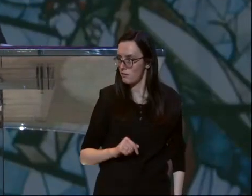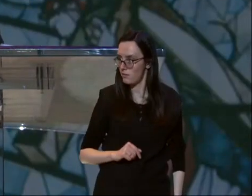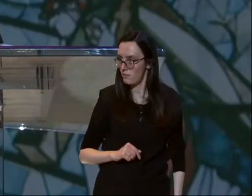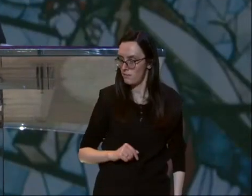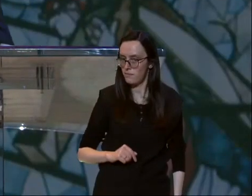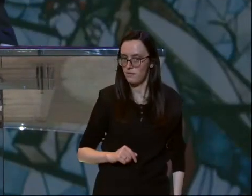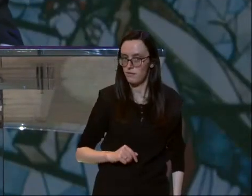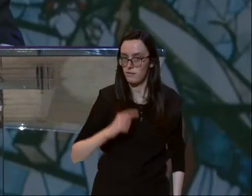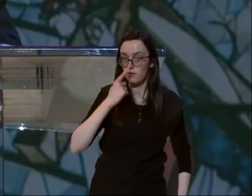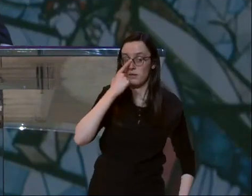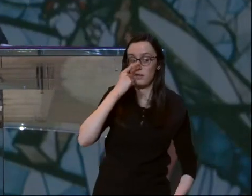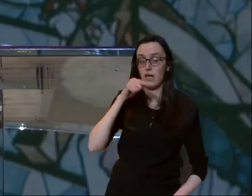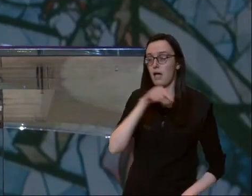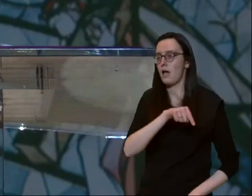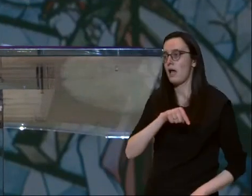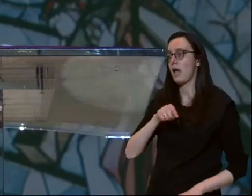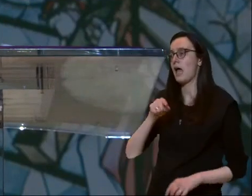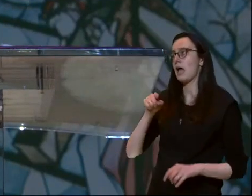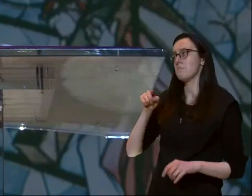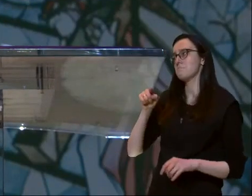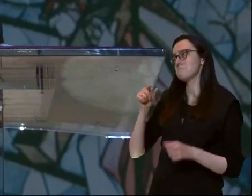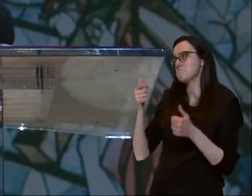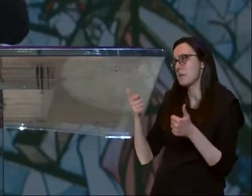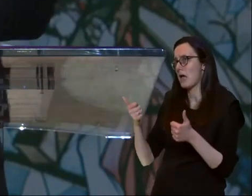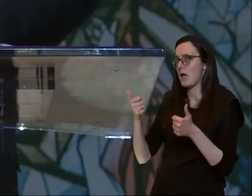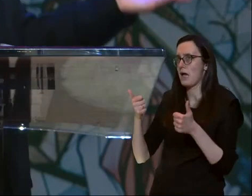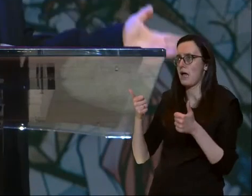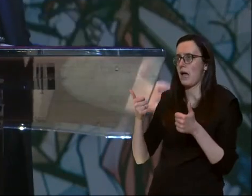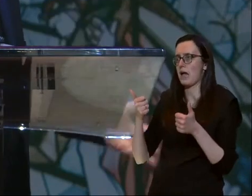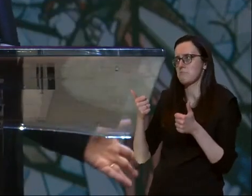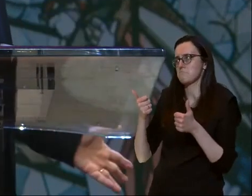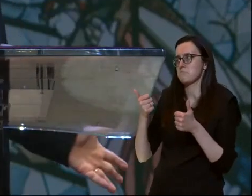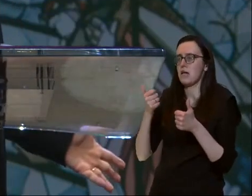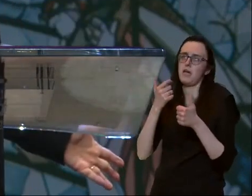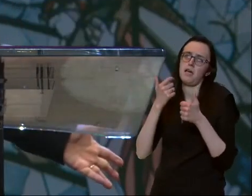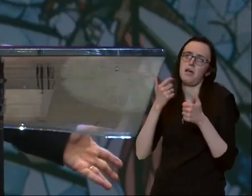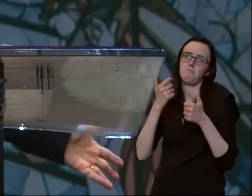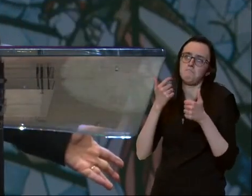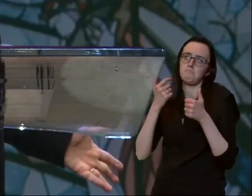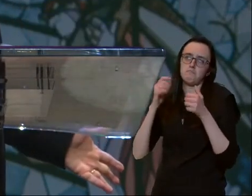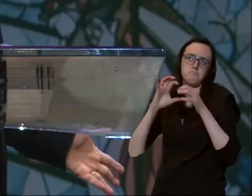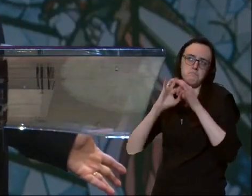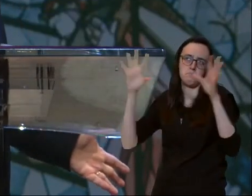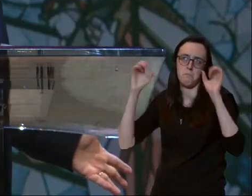máxima. É lícito, não convém, mas o que tem?